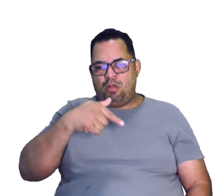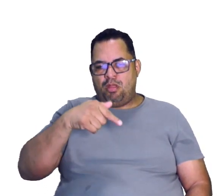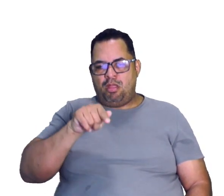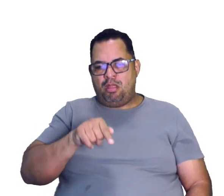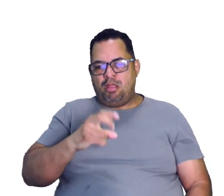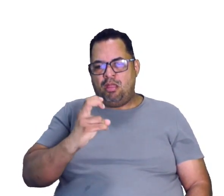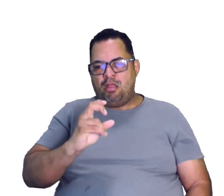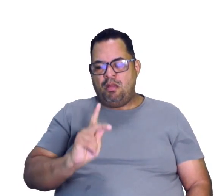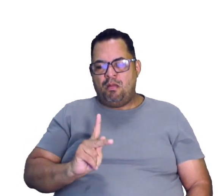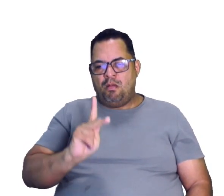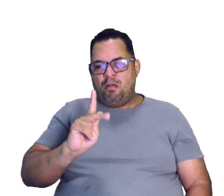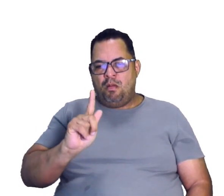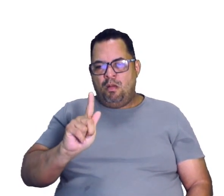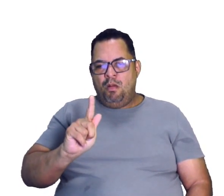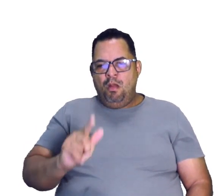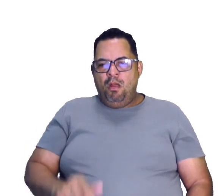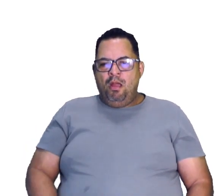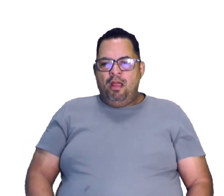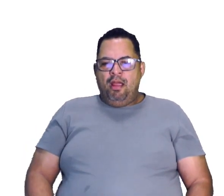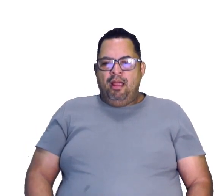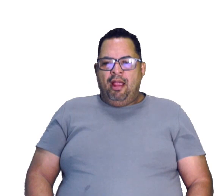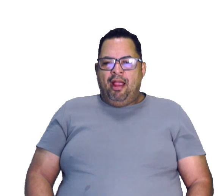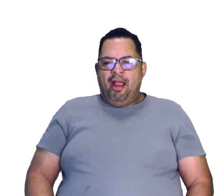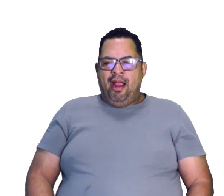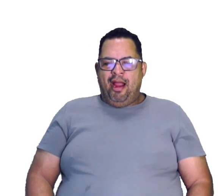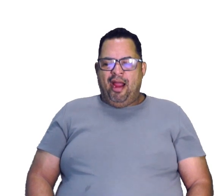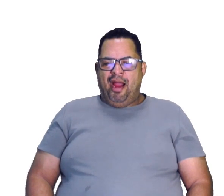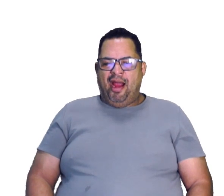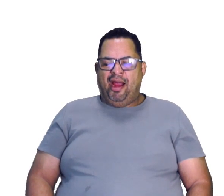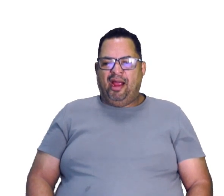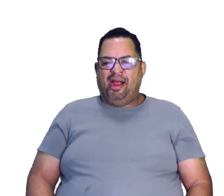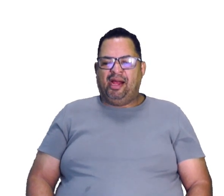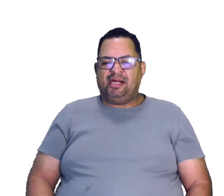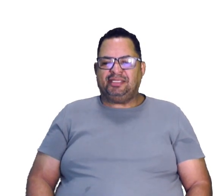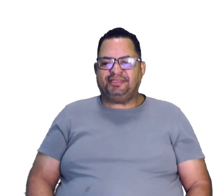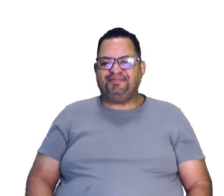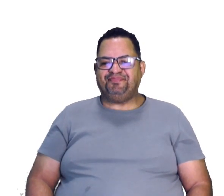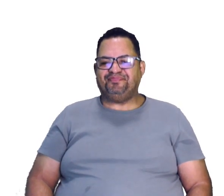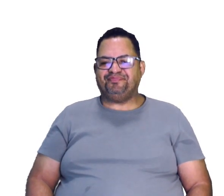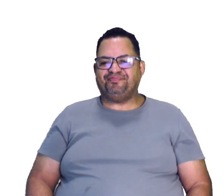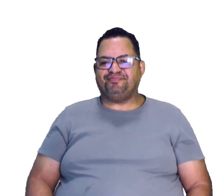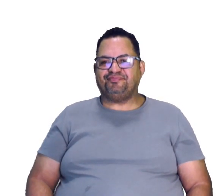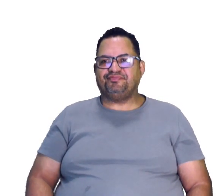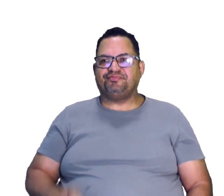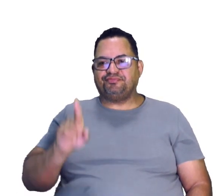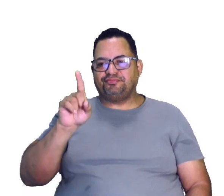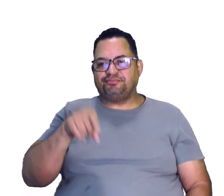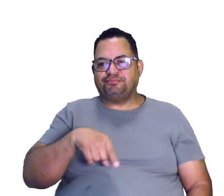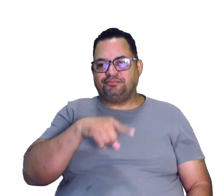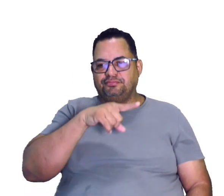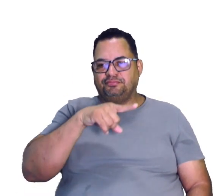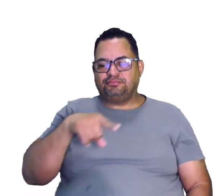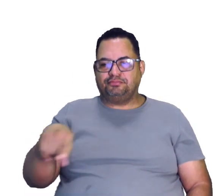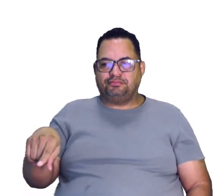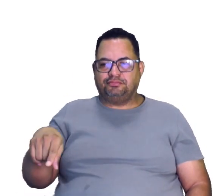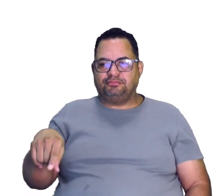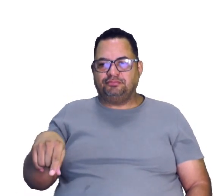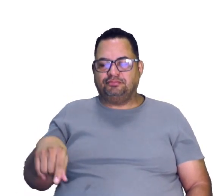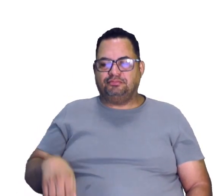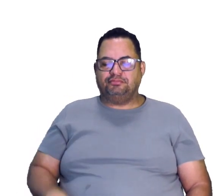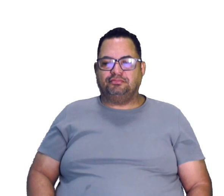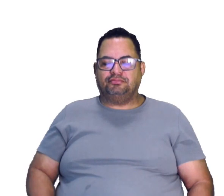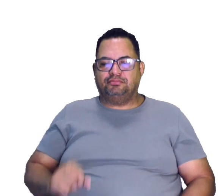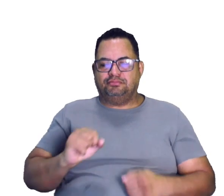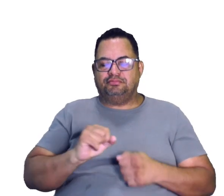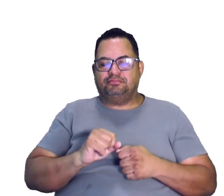27,5 quilos, que isso vai me dar X gramas. Ah, é uma regra de 3, né? É uma regra de 3 se você for